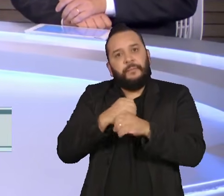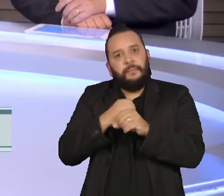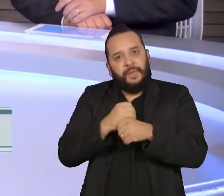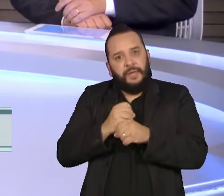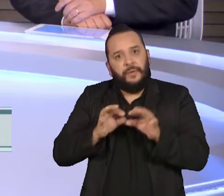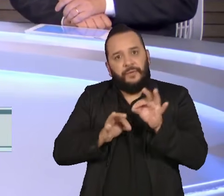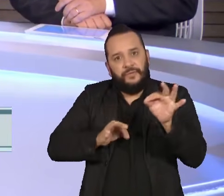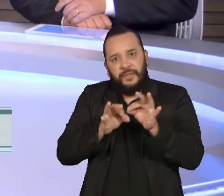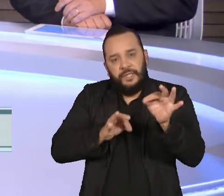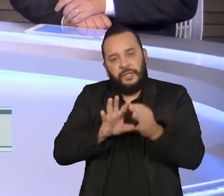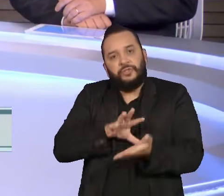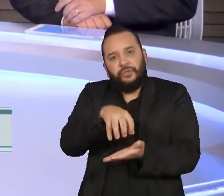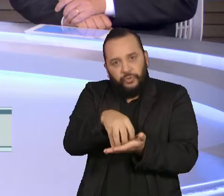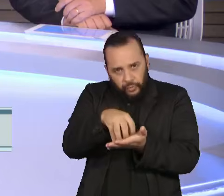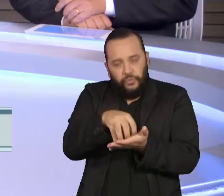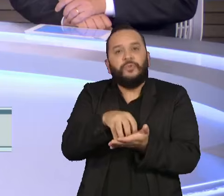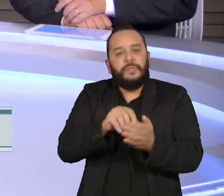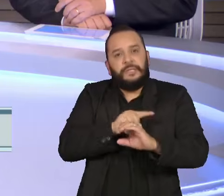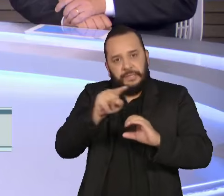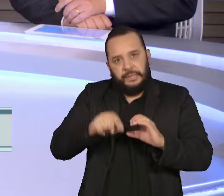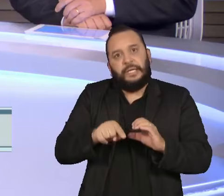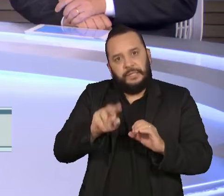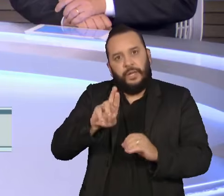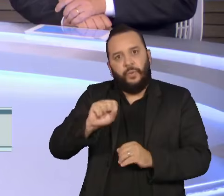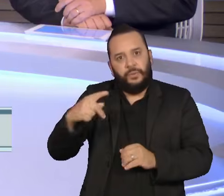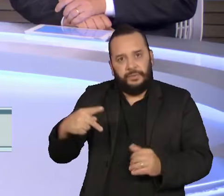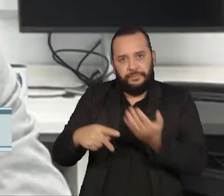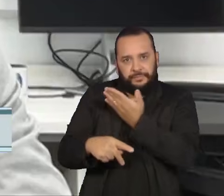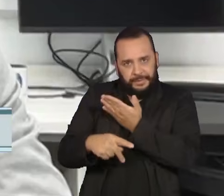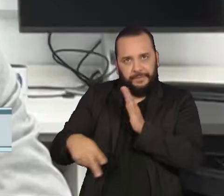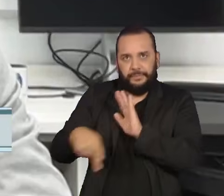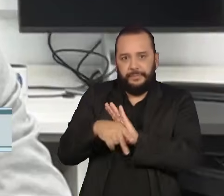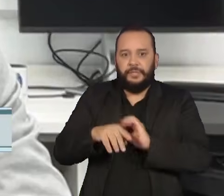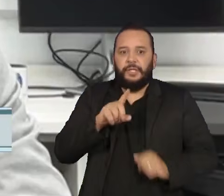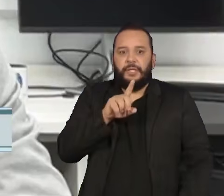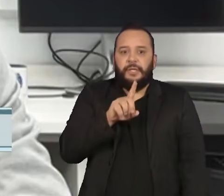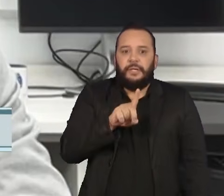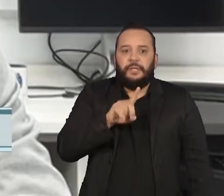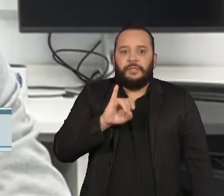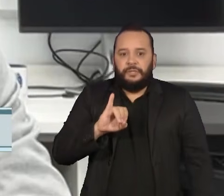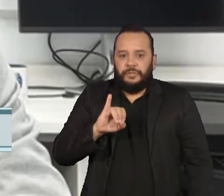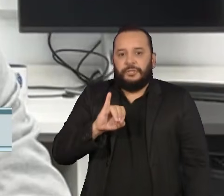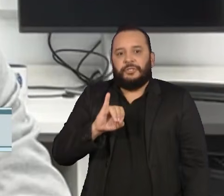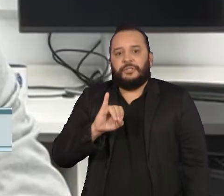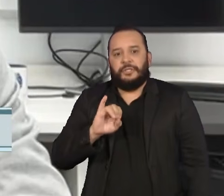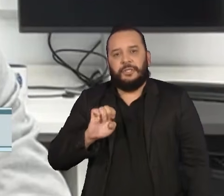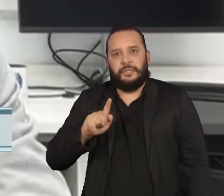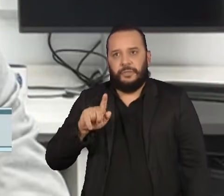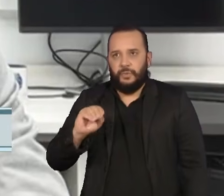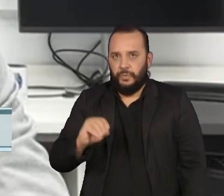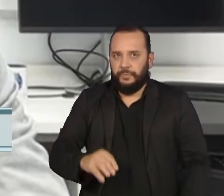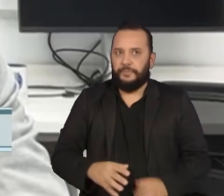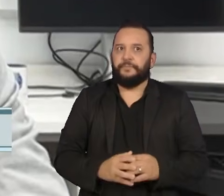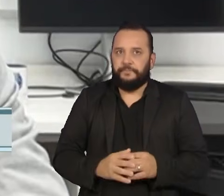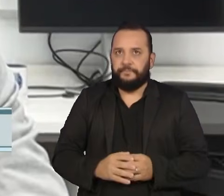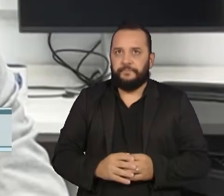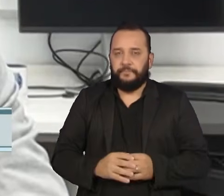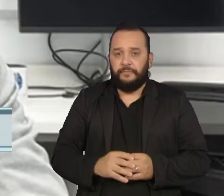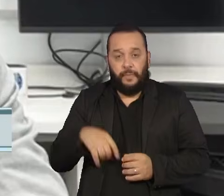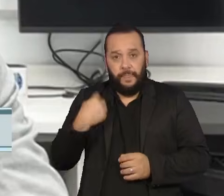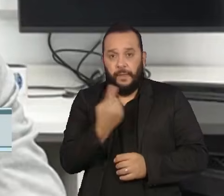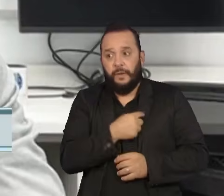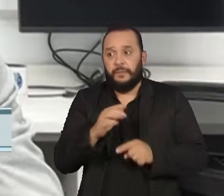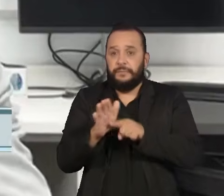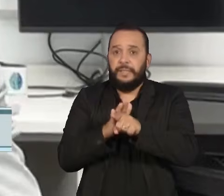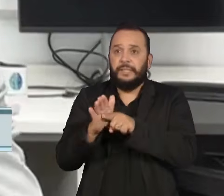Instituto de Ciências Biomédicas da USP, Diego Rovares. Primeira coisa que a gente olhou nesse